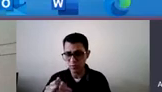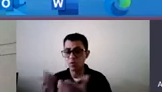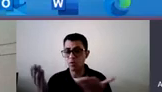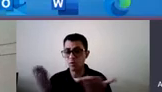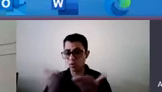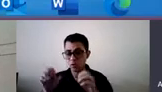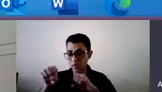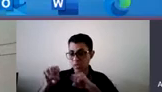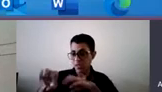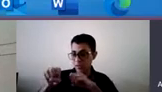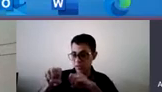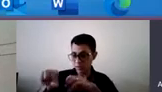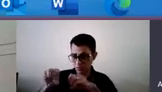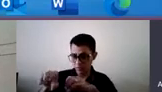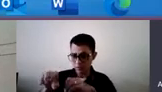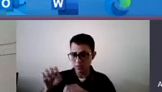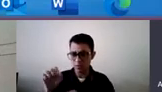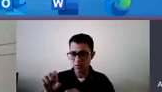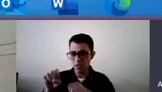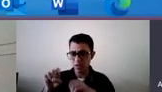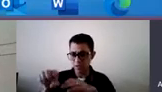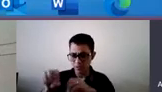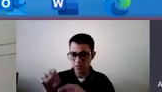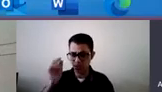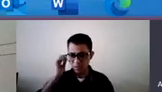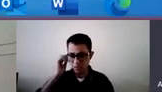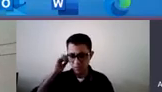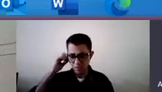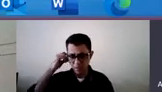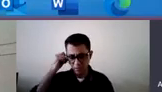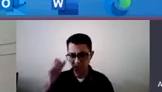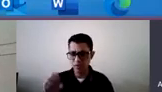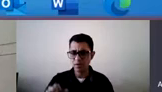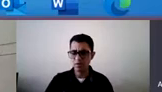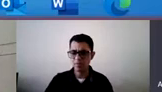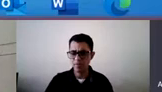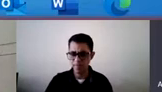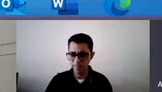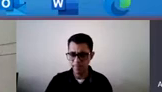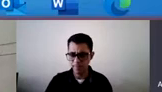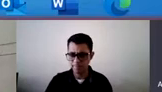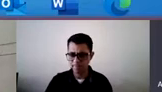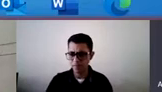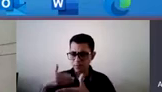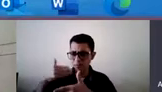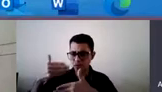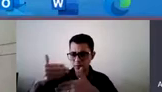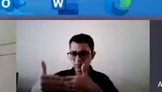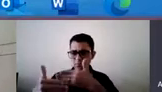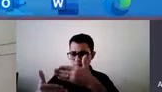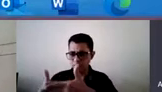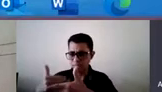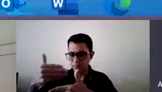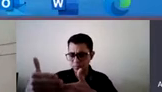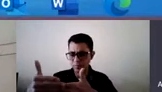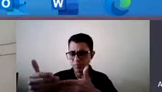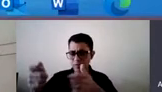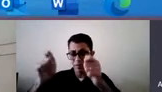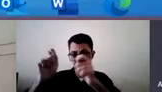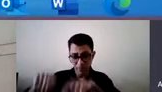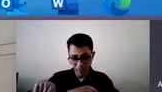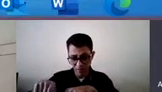a escola privilegia, né, privilegia fortemente o desenvolvimento das